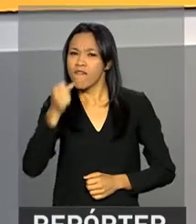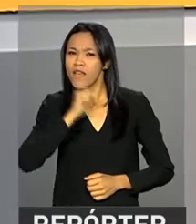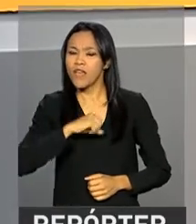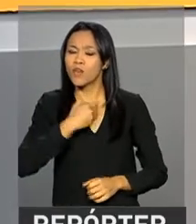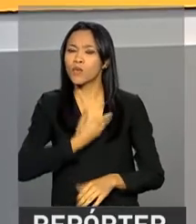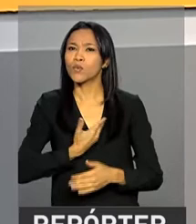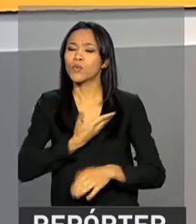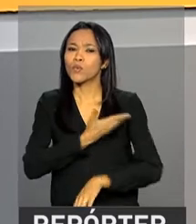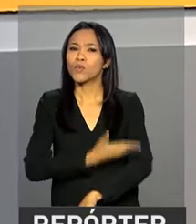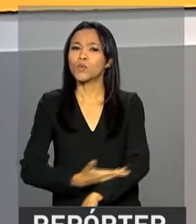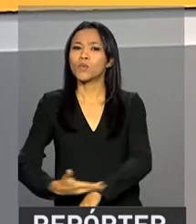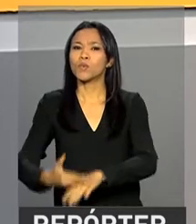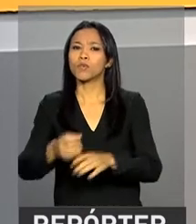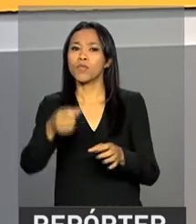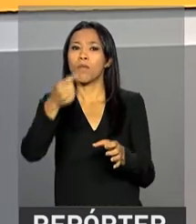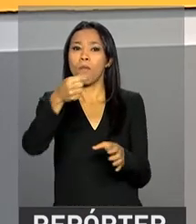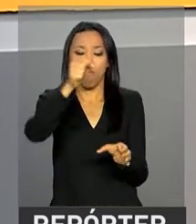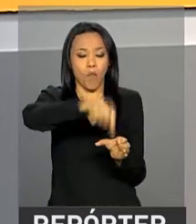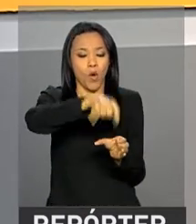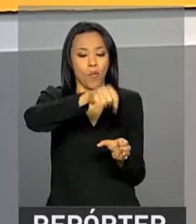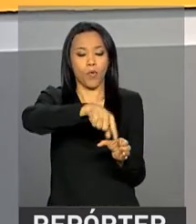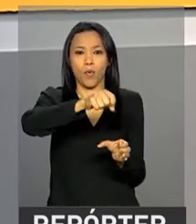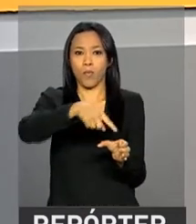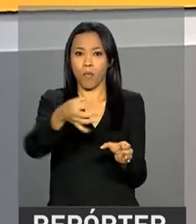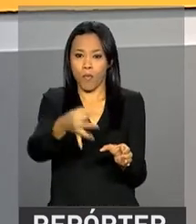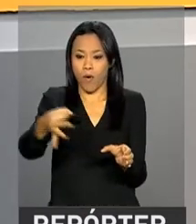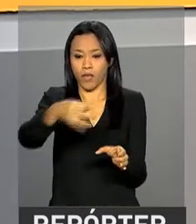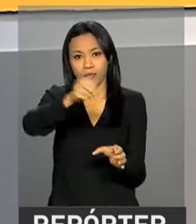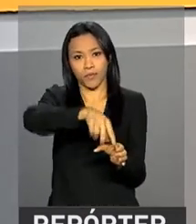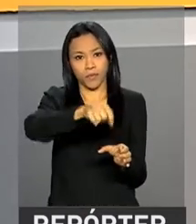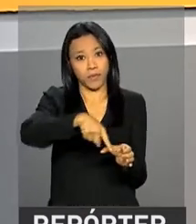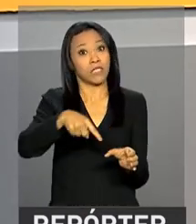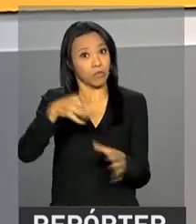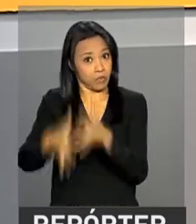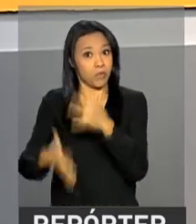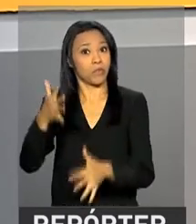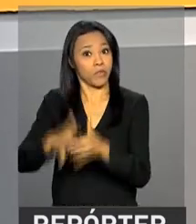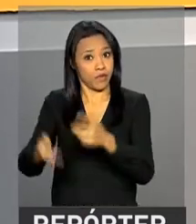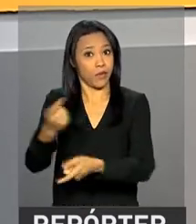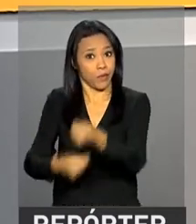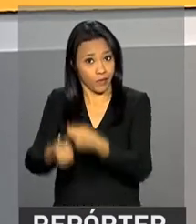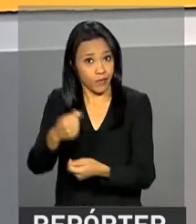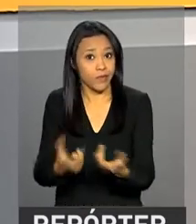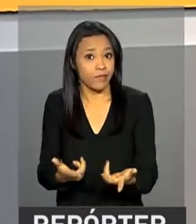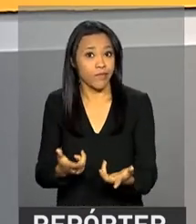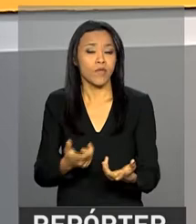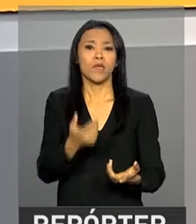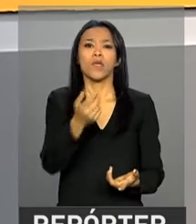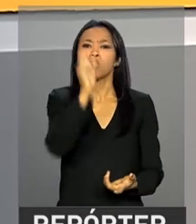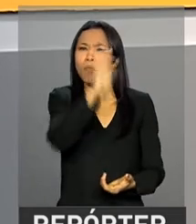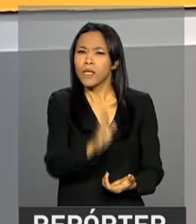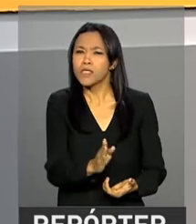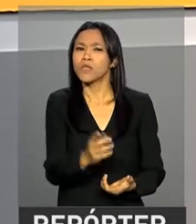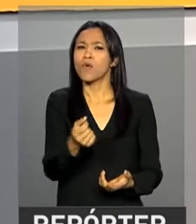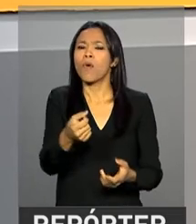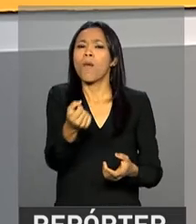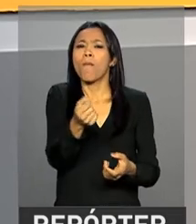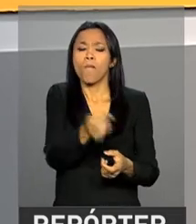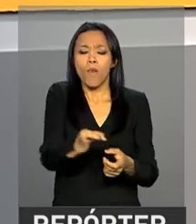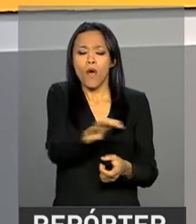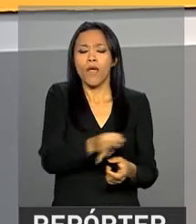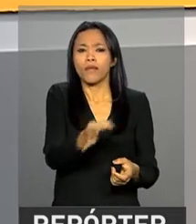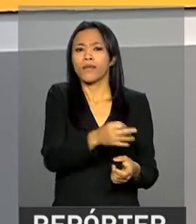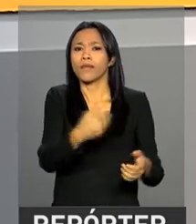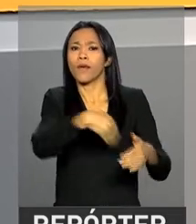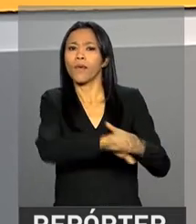de guardar moedinhas em casa pode afetar a economia? No Brasil, o número de moedas fora de circulação